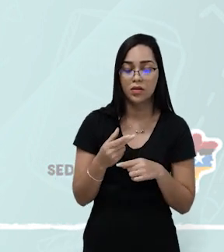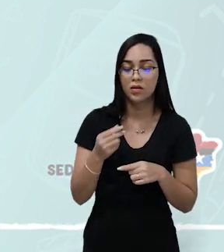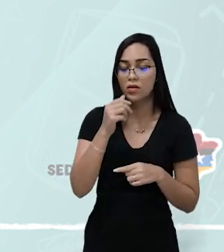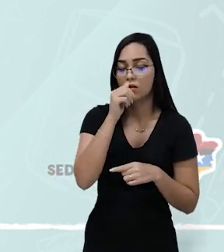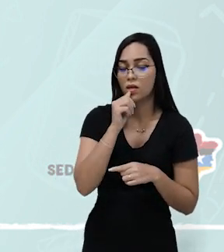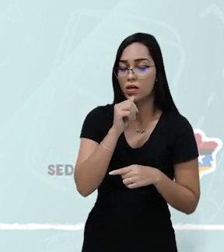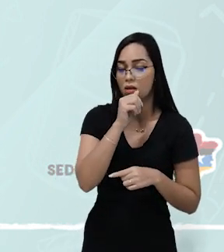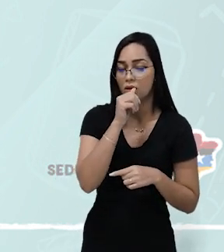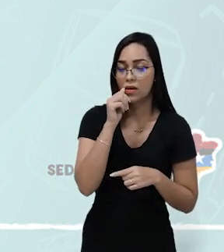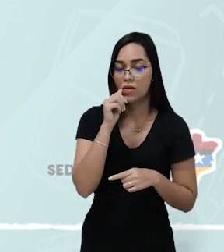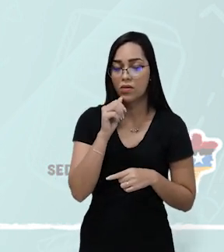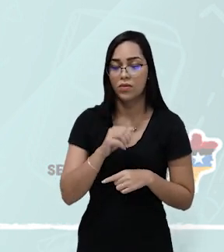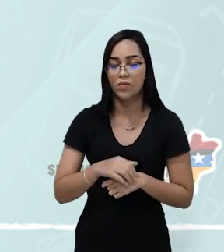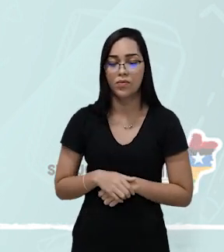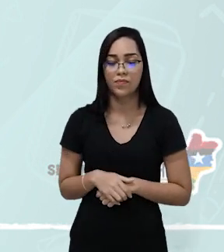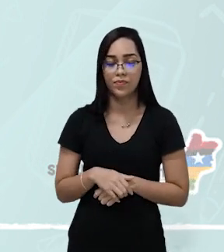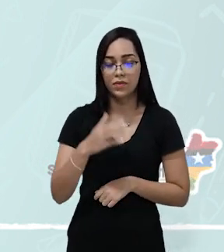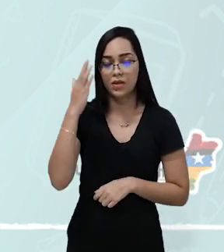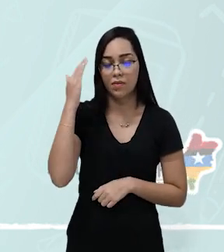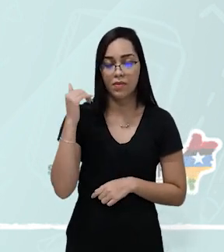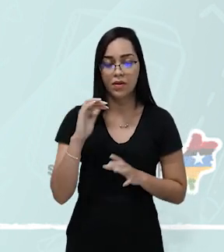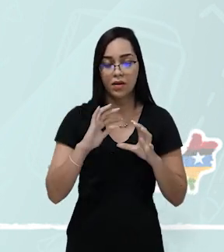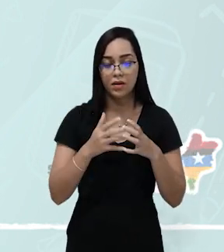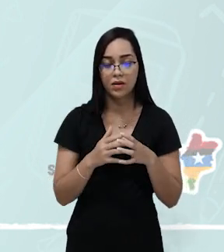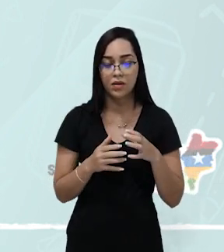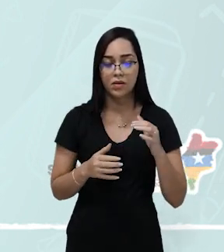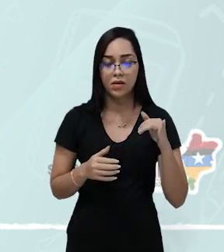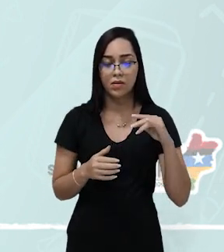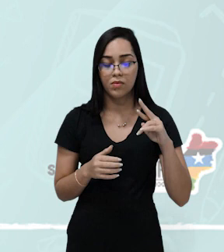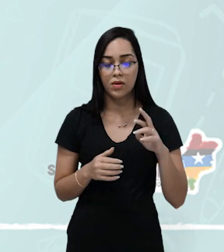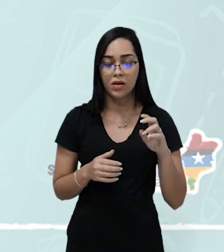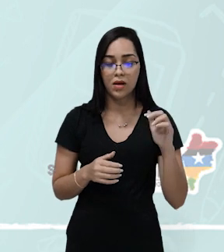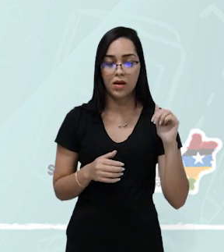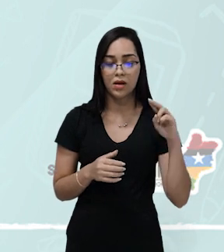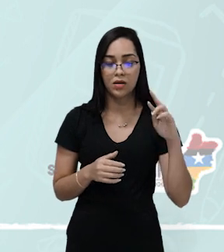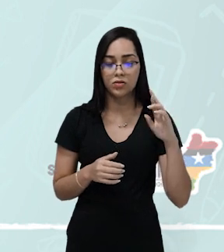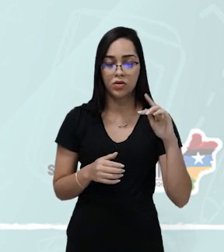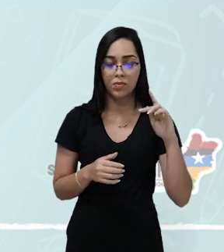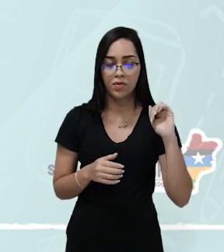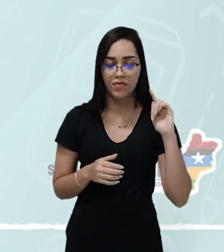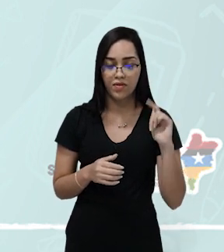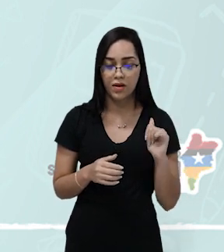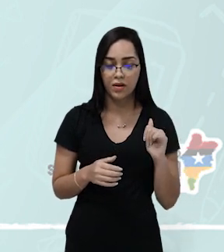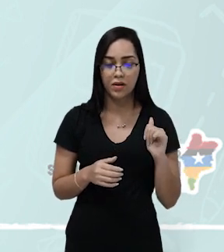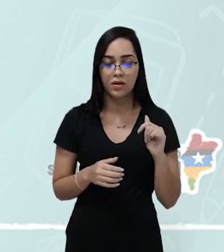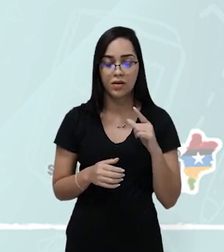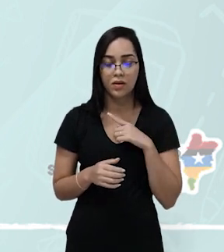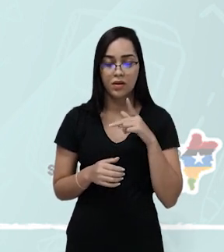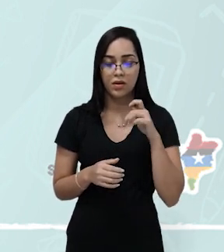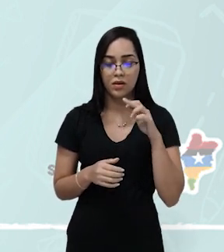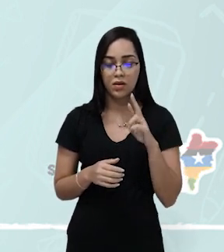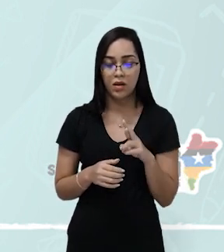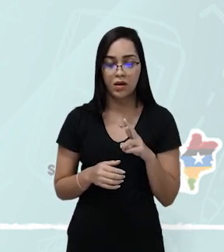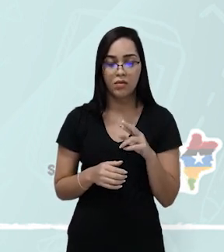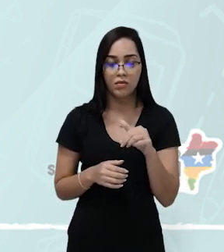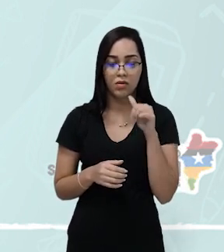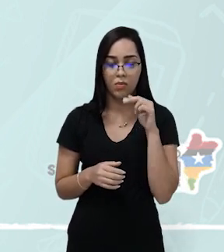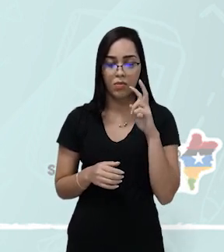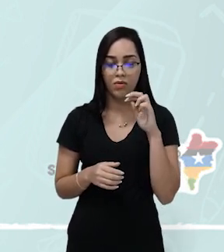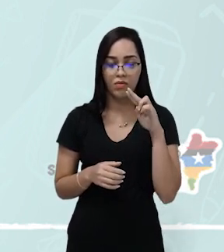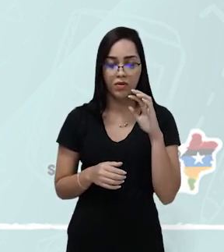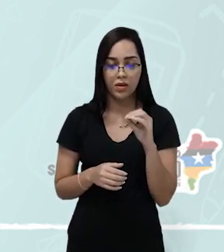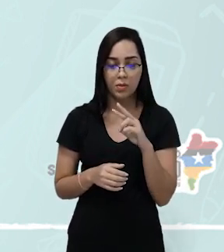resolve entregar-se a um ato heróico de sacrifício. Sabendo que a tribo aimoré é